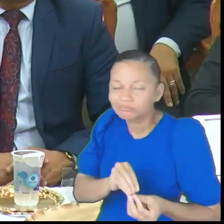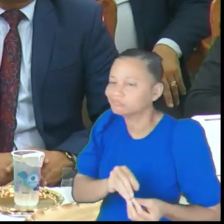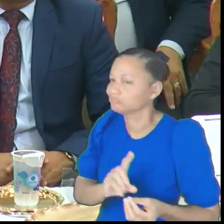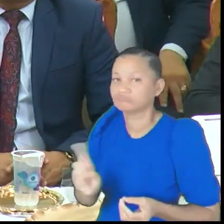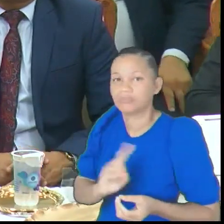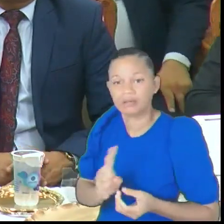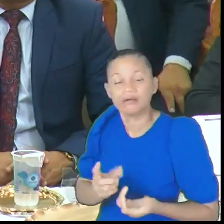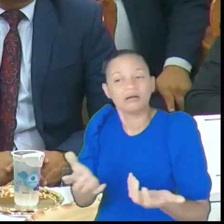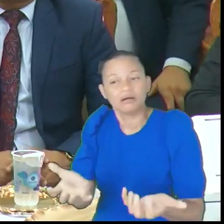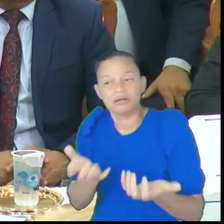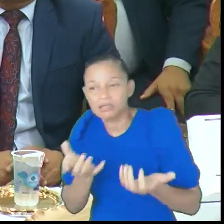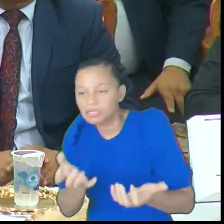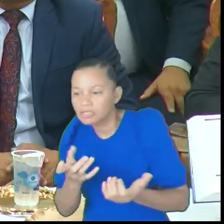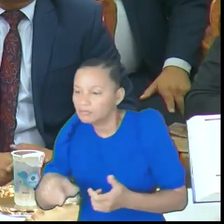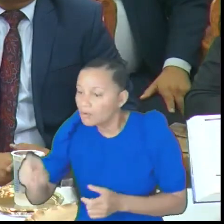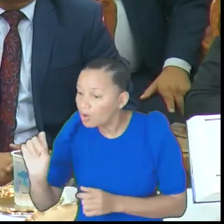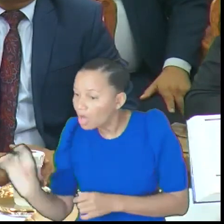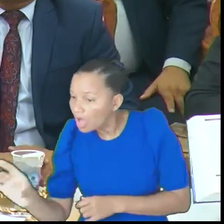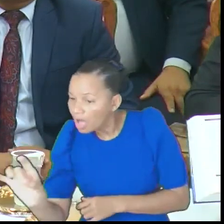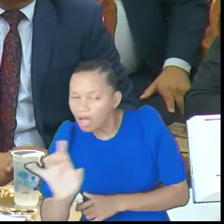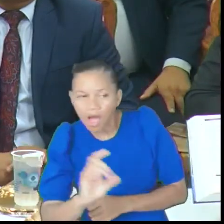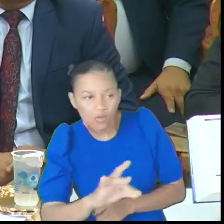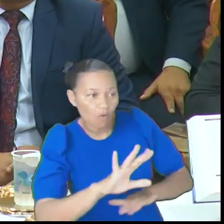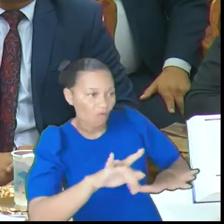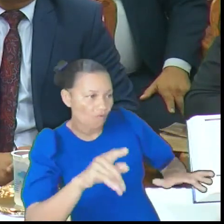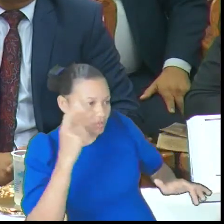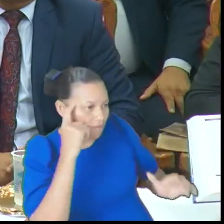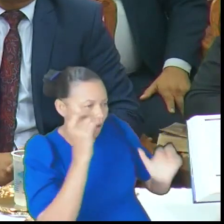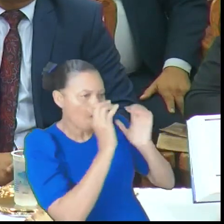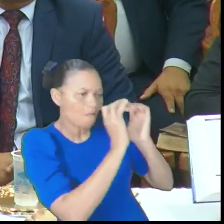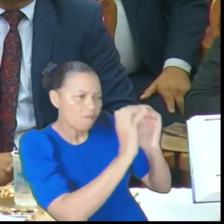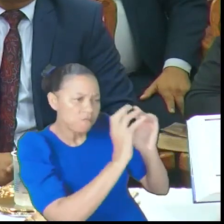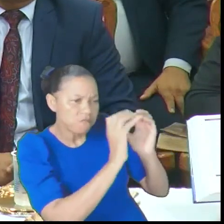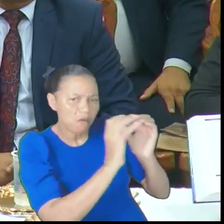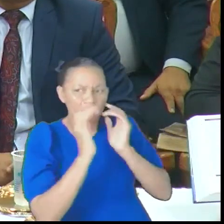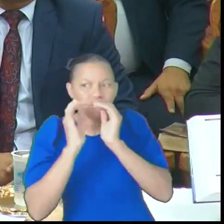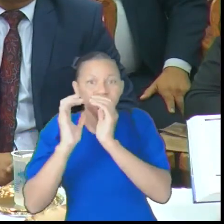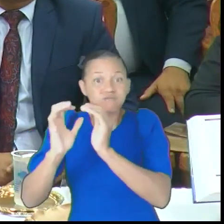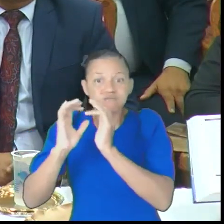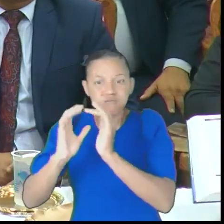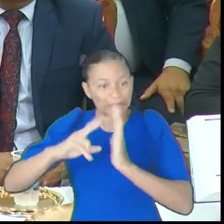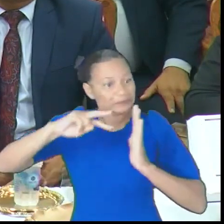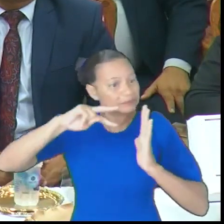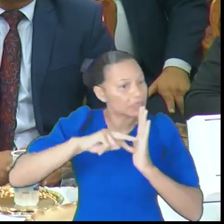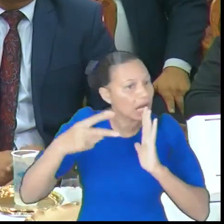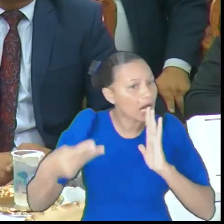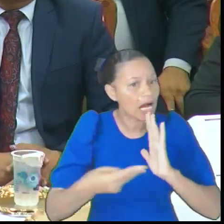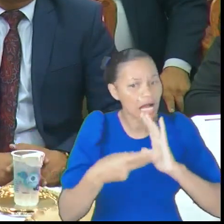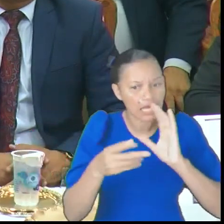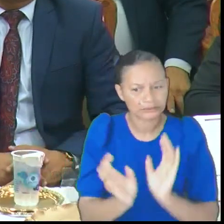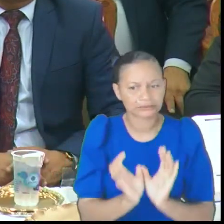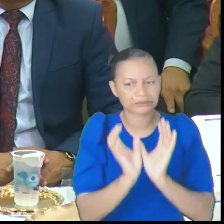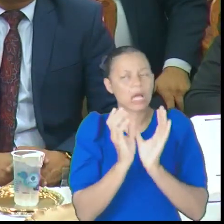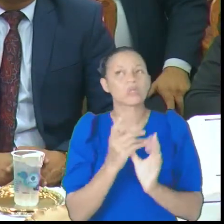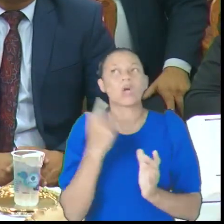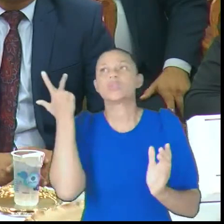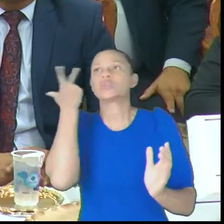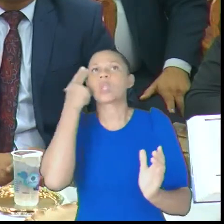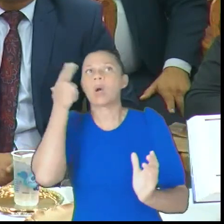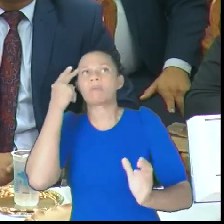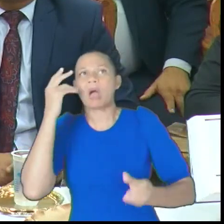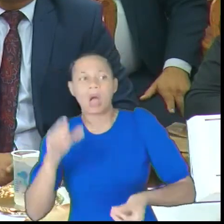irmãos para a reflexão sobre o verdadeiro significado da ceia do